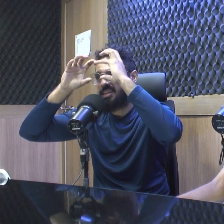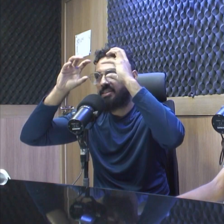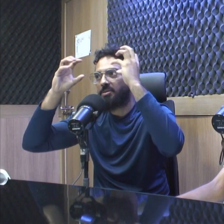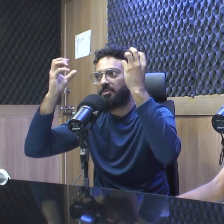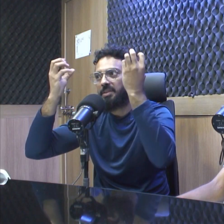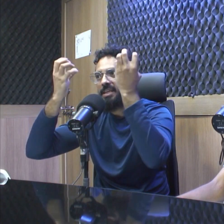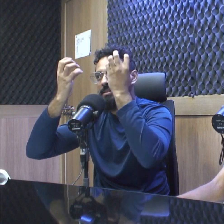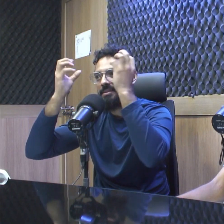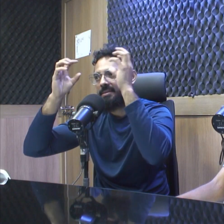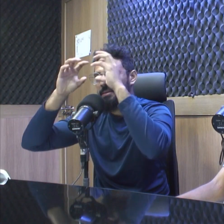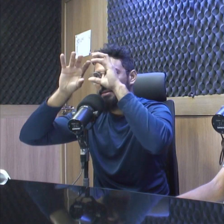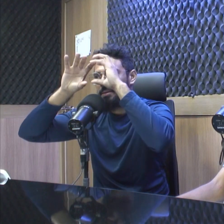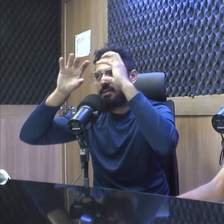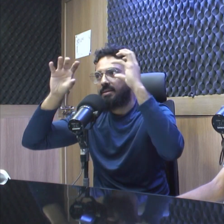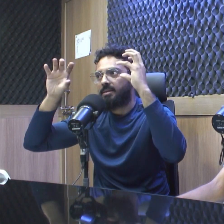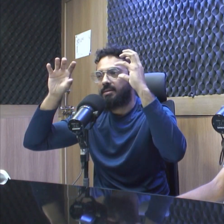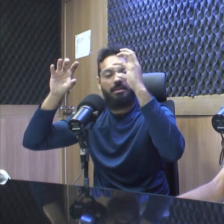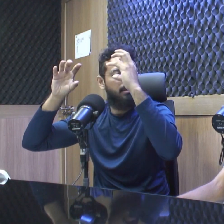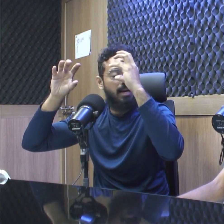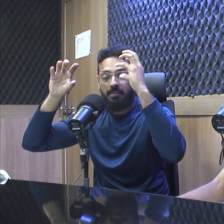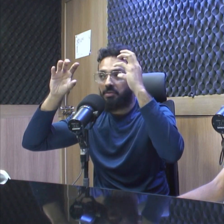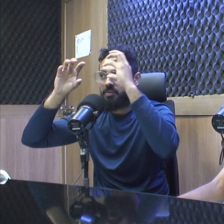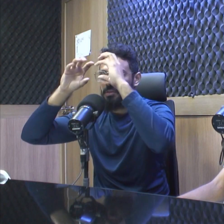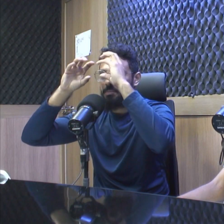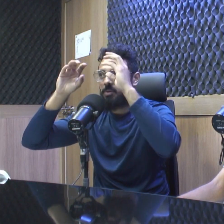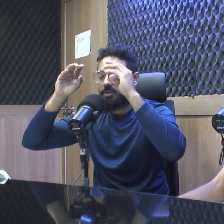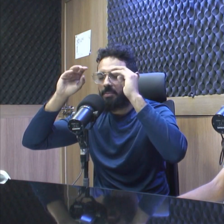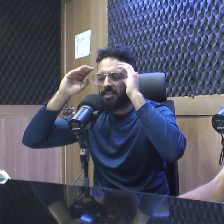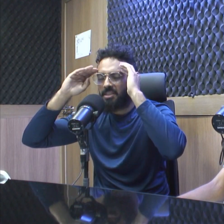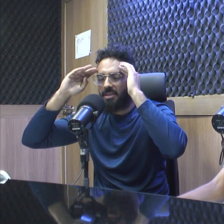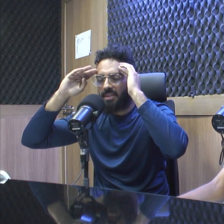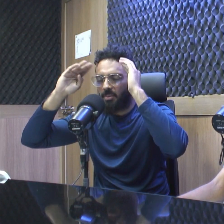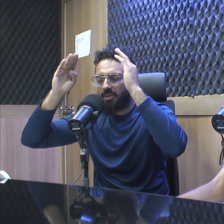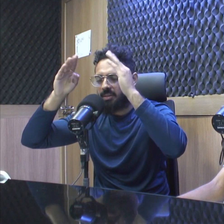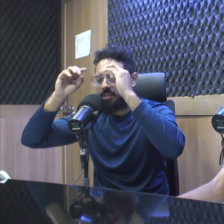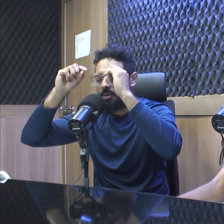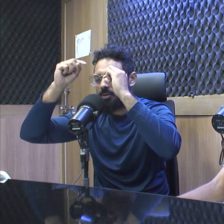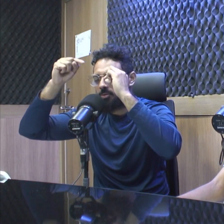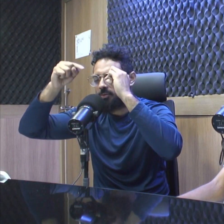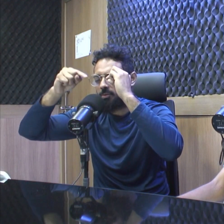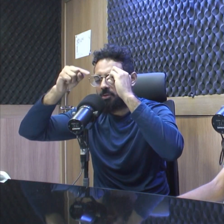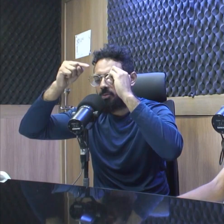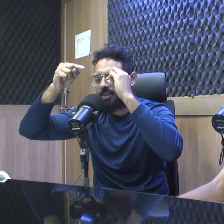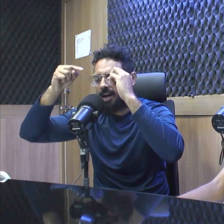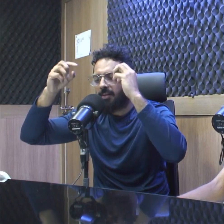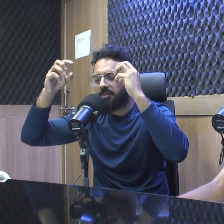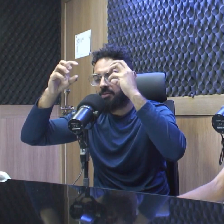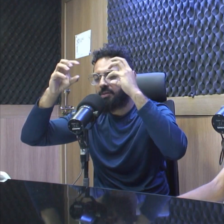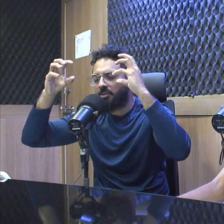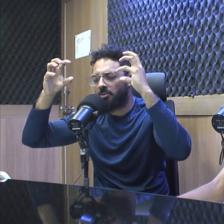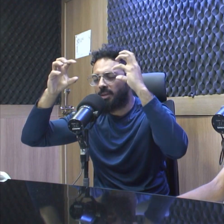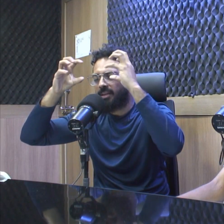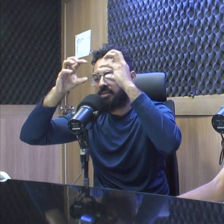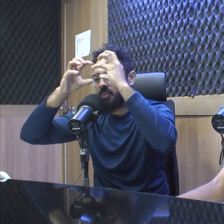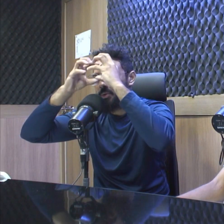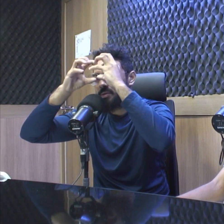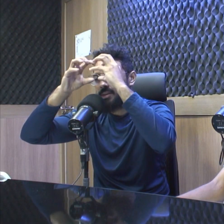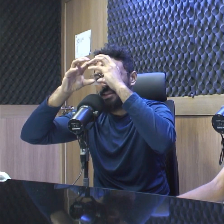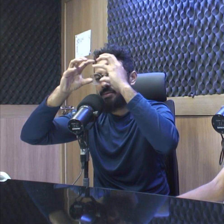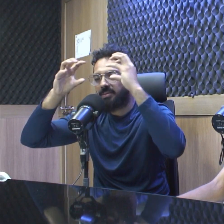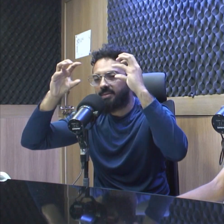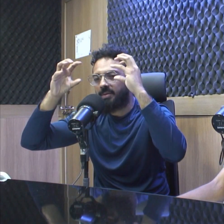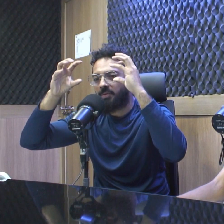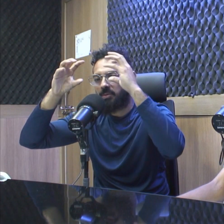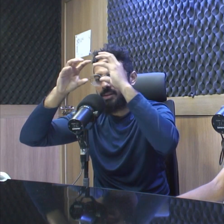tipo um cilindrozinho fechado, né? Garrafa de vidro. Garrafa de vidro, né? Imagine aí mentalmente, você corta os fundos de duas garrafas de vidro, junta eles,